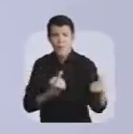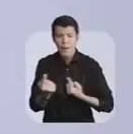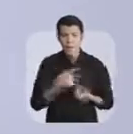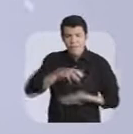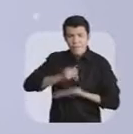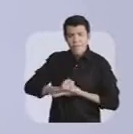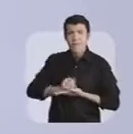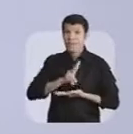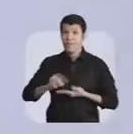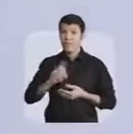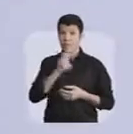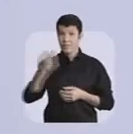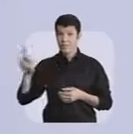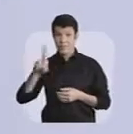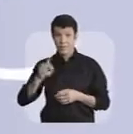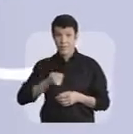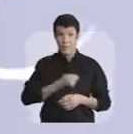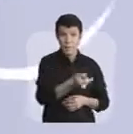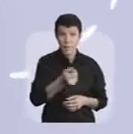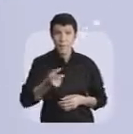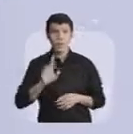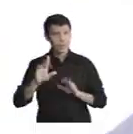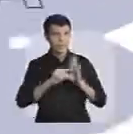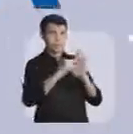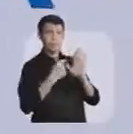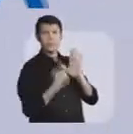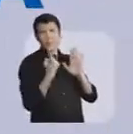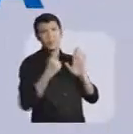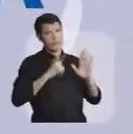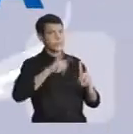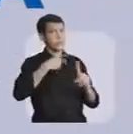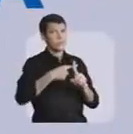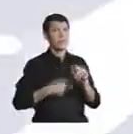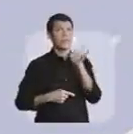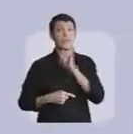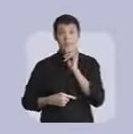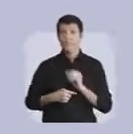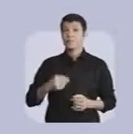O estudante do ensino médio de tempo integral terá bolsa de R$500, alimentação garantida,